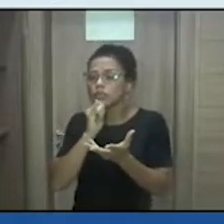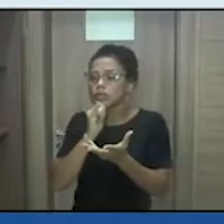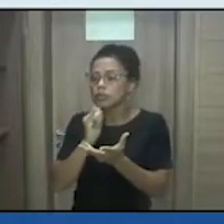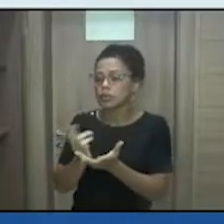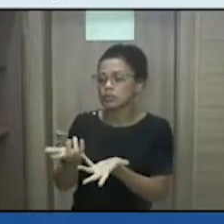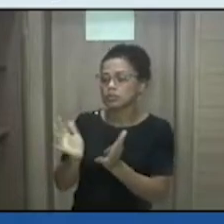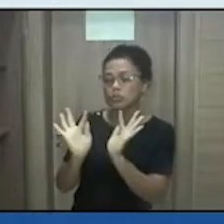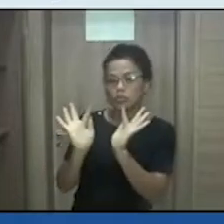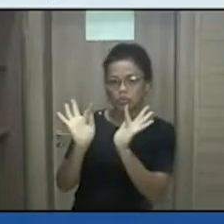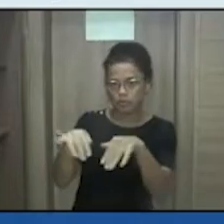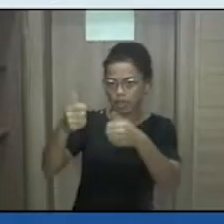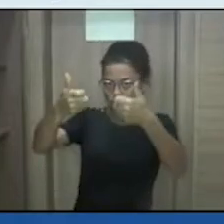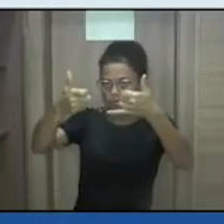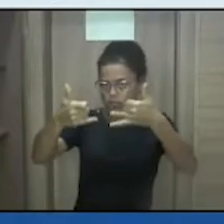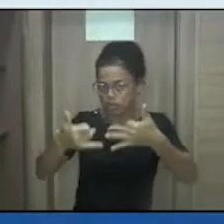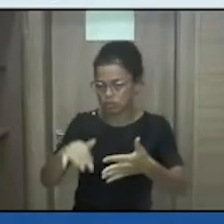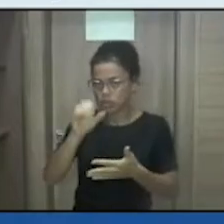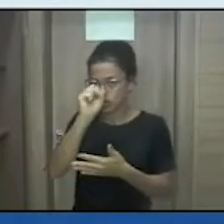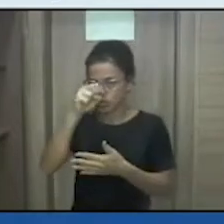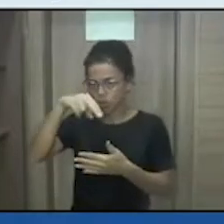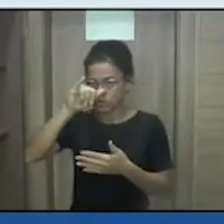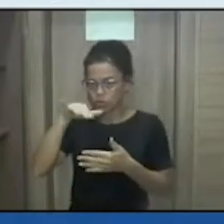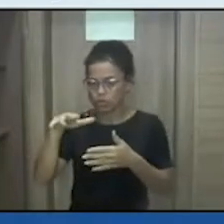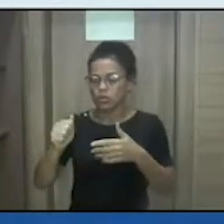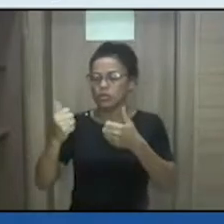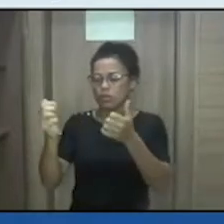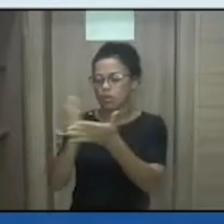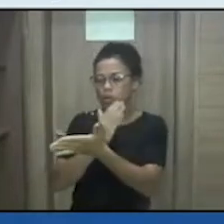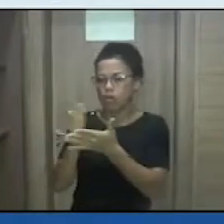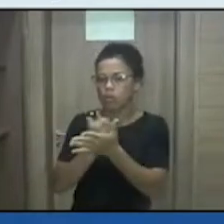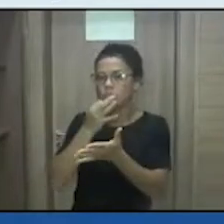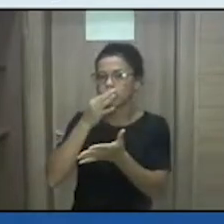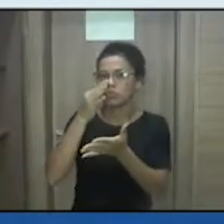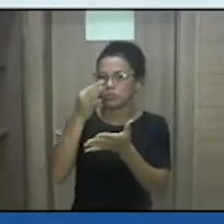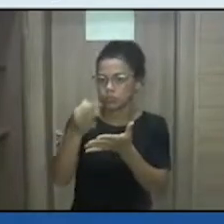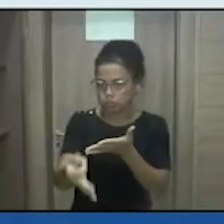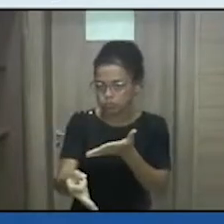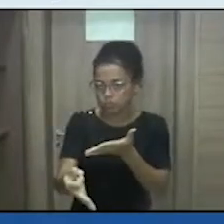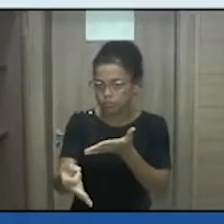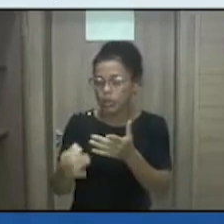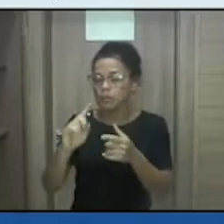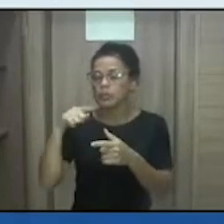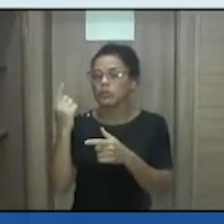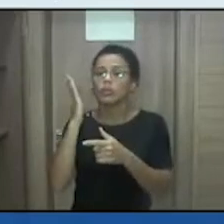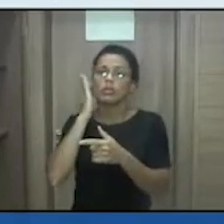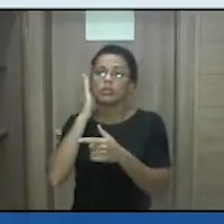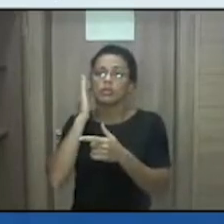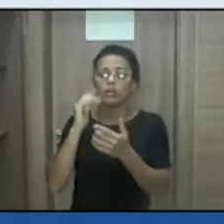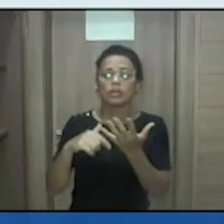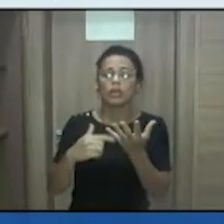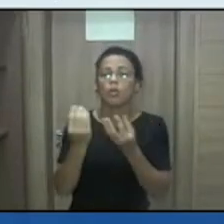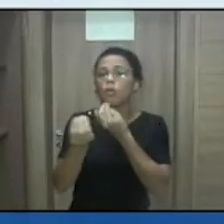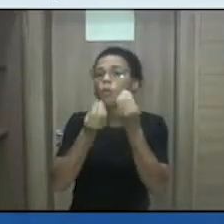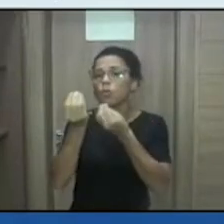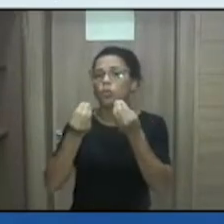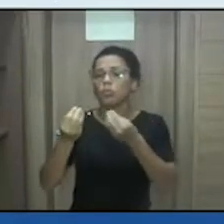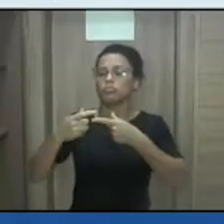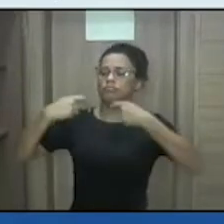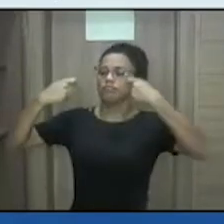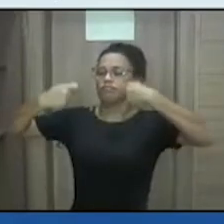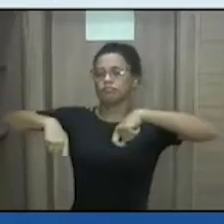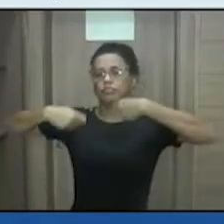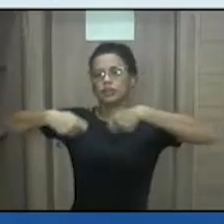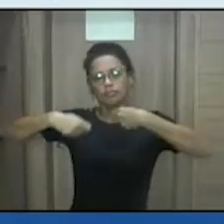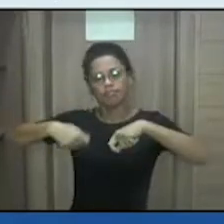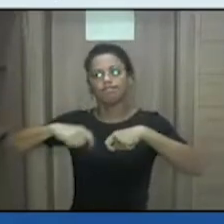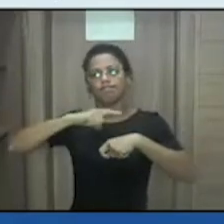vai fechar com algumas recomendações, mas o que a gente já vê que o qualitativo já mostra, né? A necessidade de um